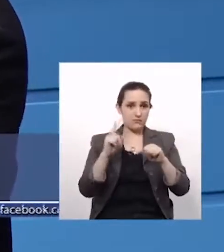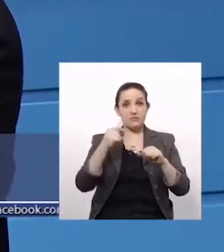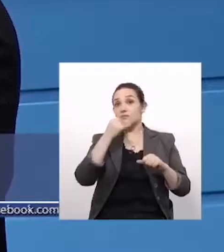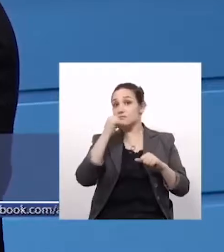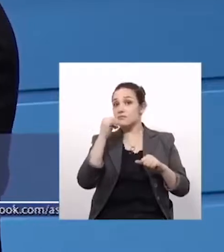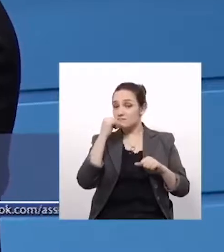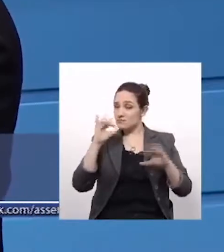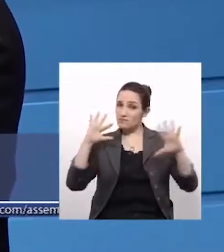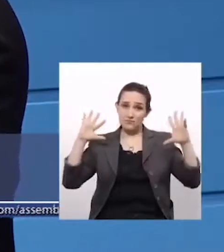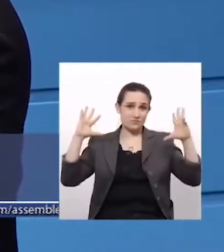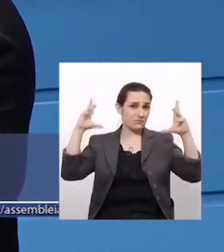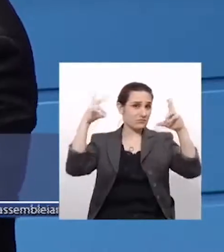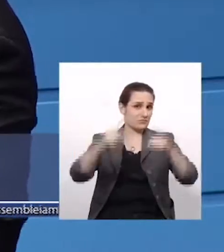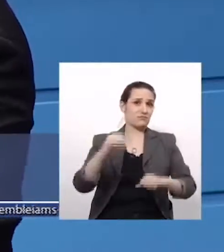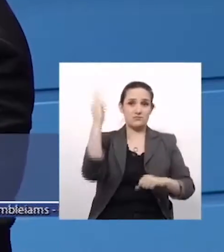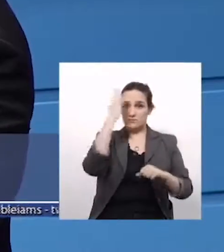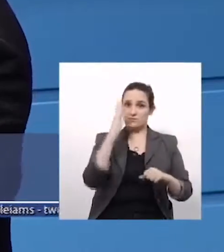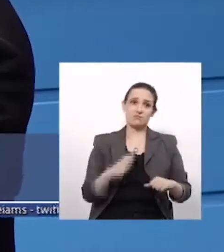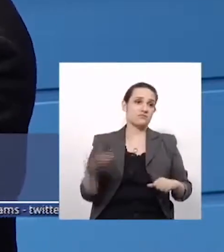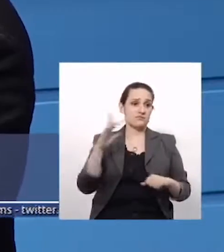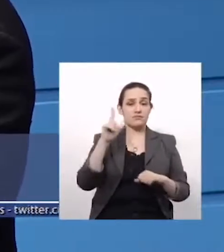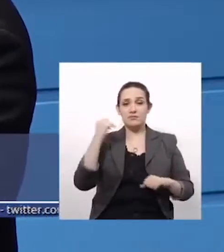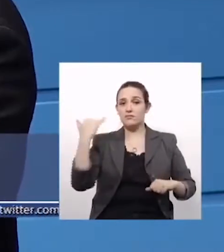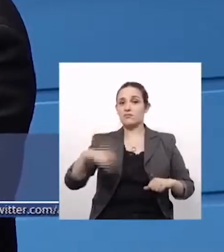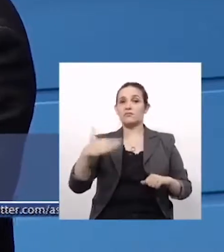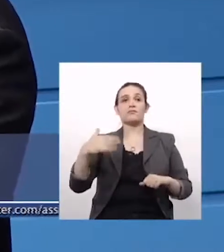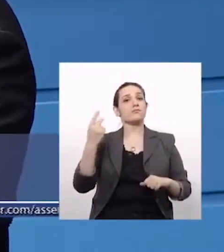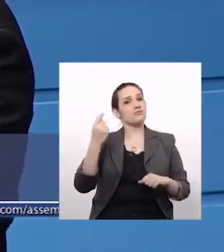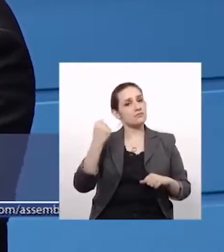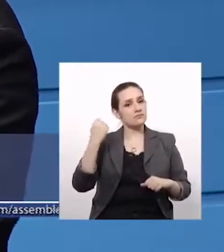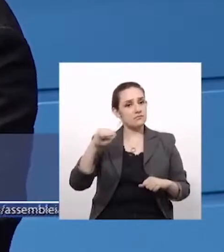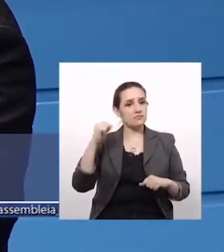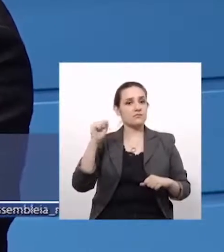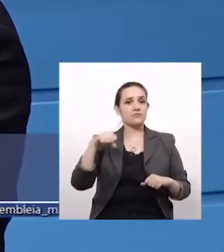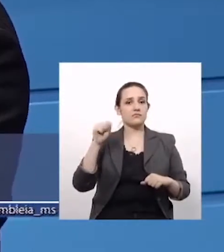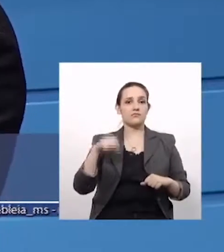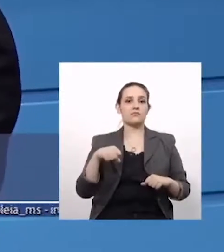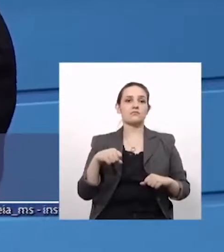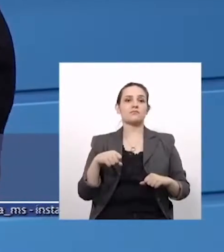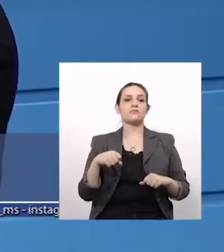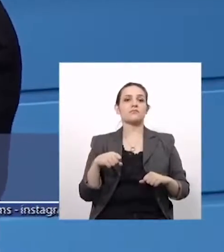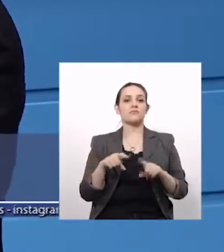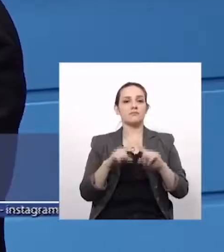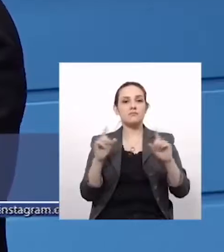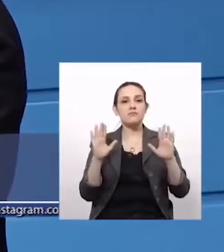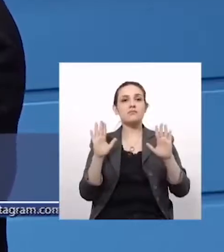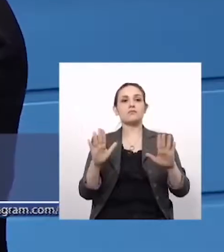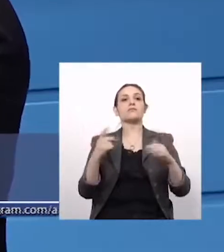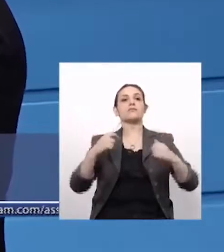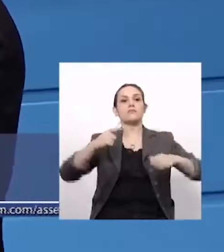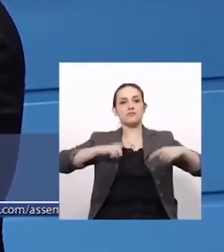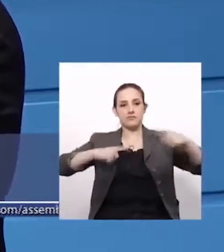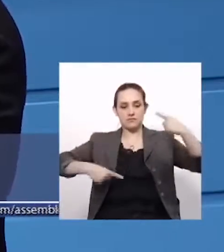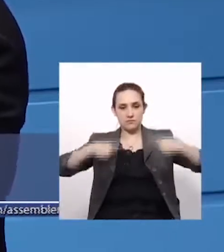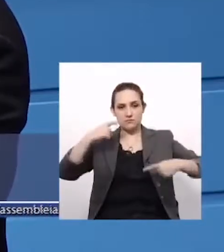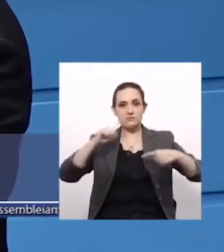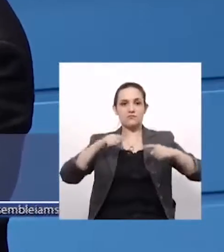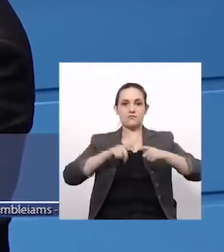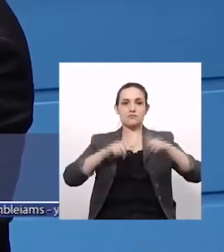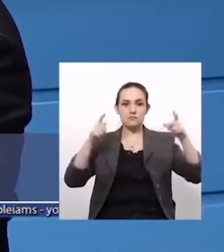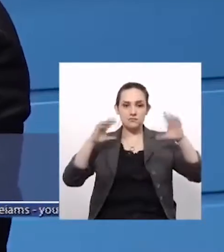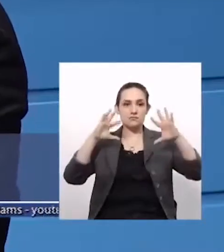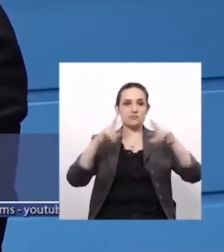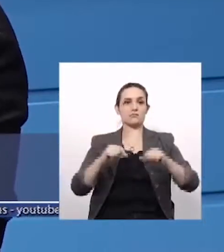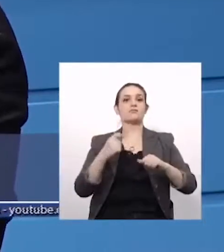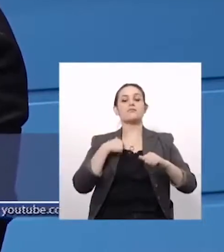energia está no Brasil, caro em todos os estados que você for, é muito caro, e aí está esse problema. Agora, precisa discutir numa amplitude maior. E